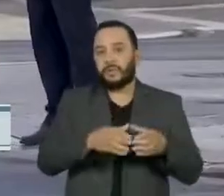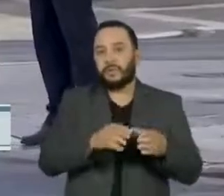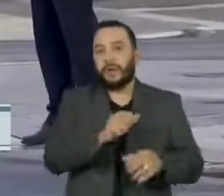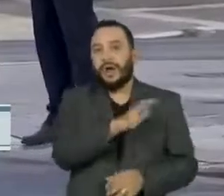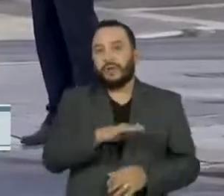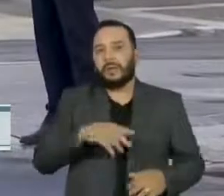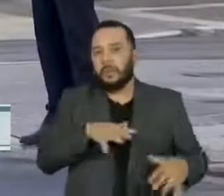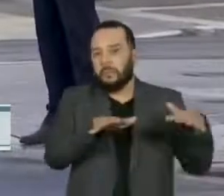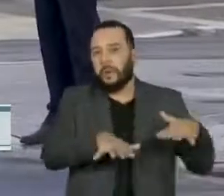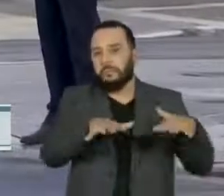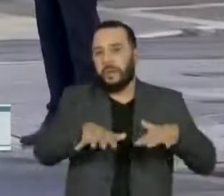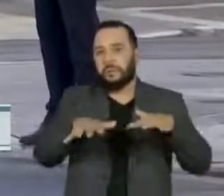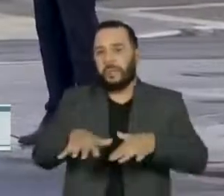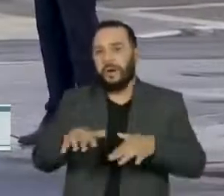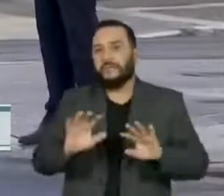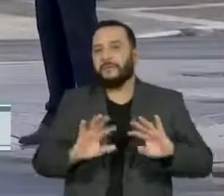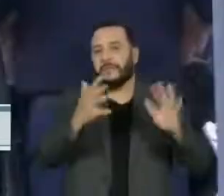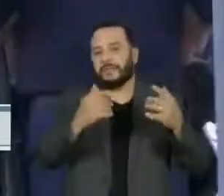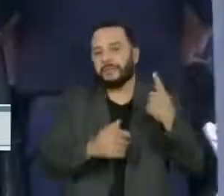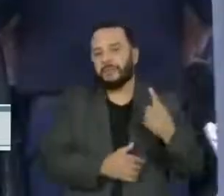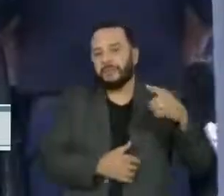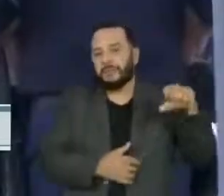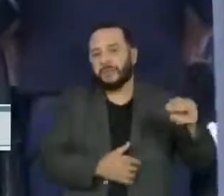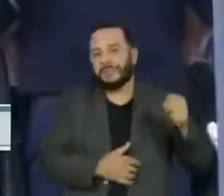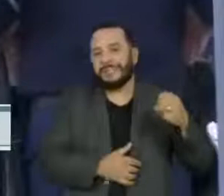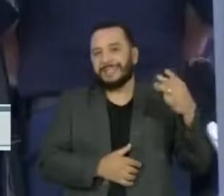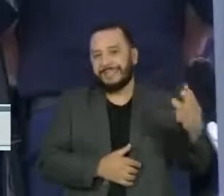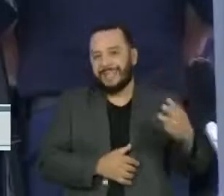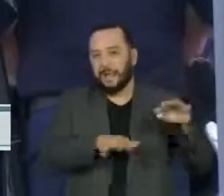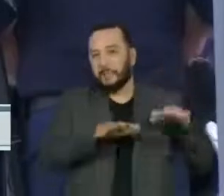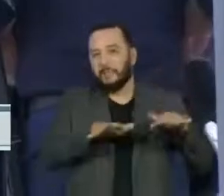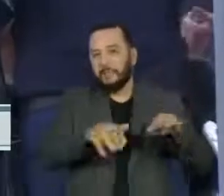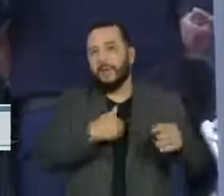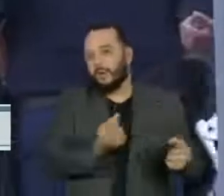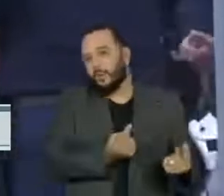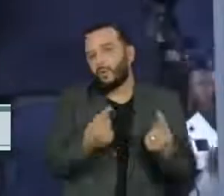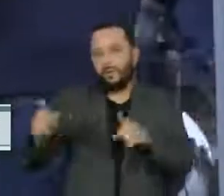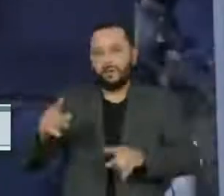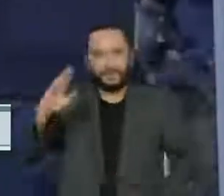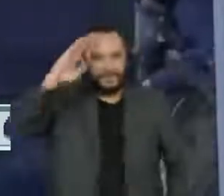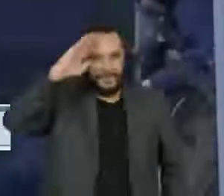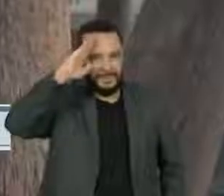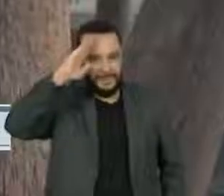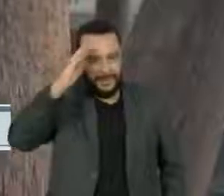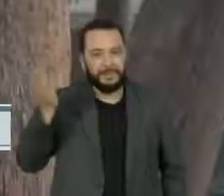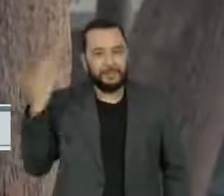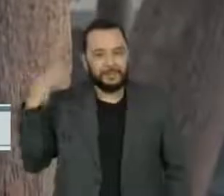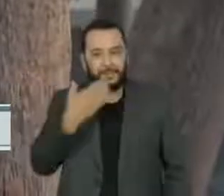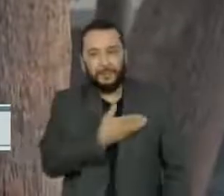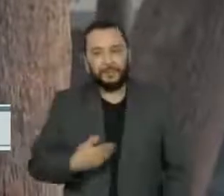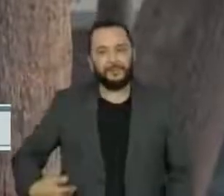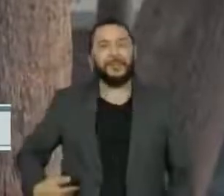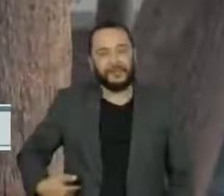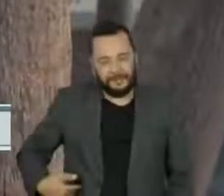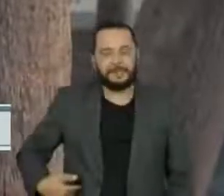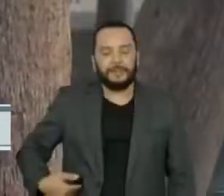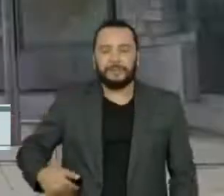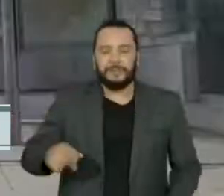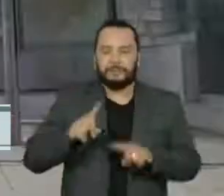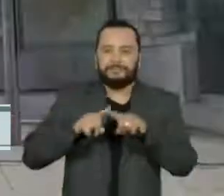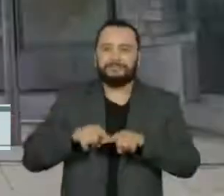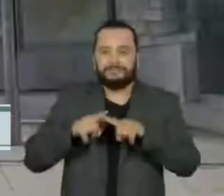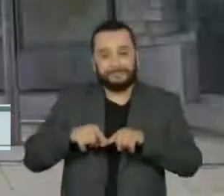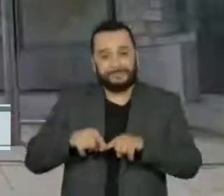de 1973 contra a junta militar que então governava a Grécia. O país está sob